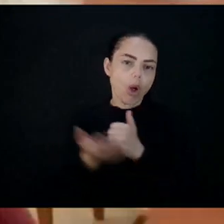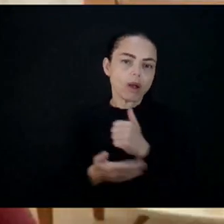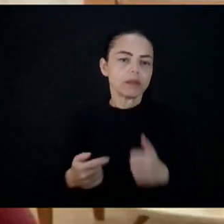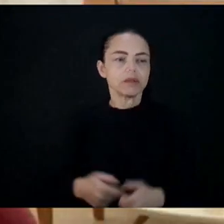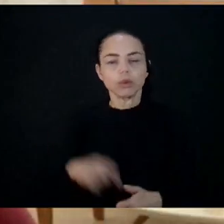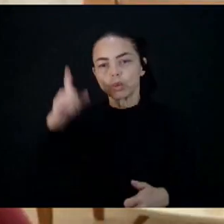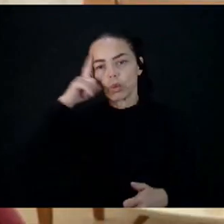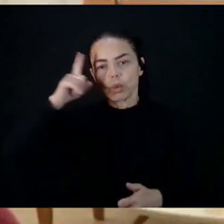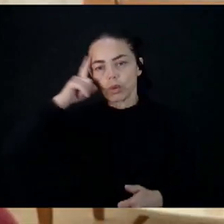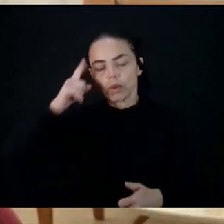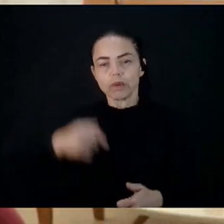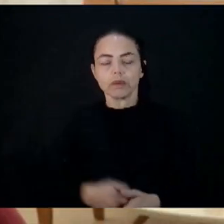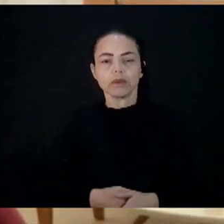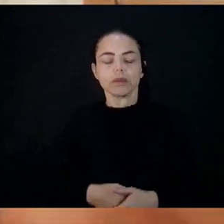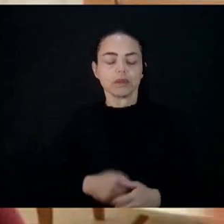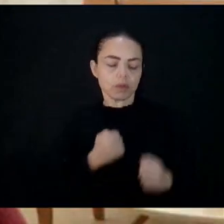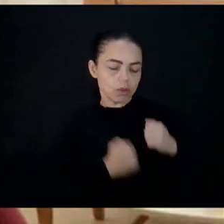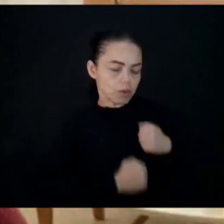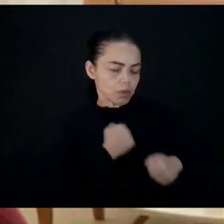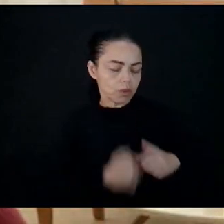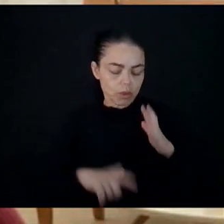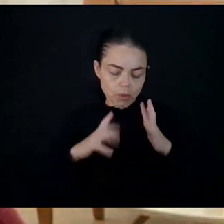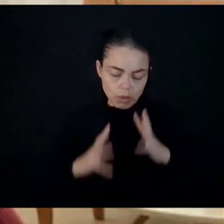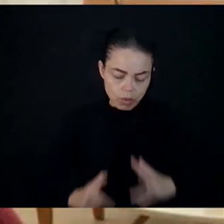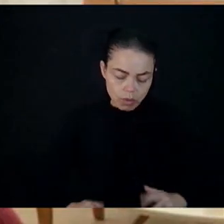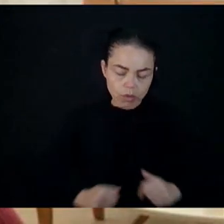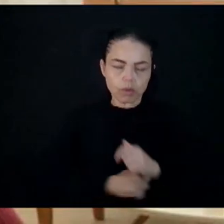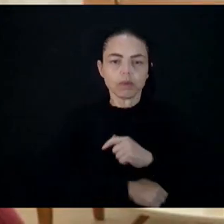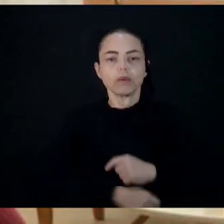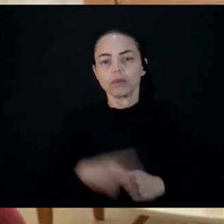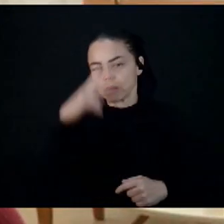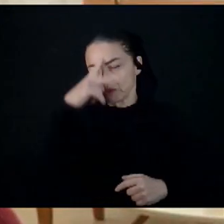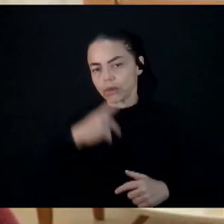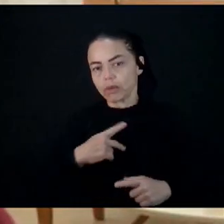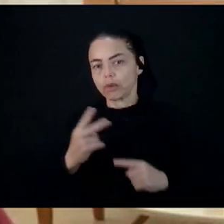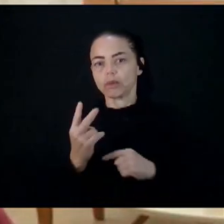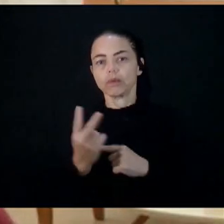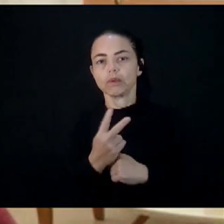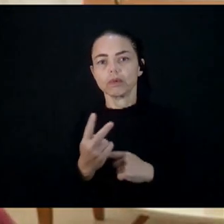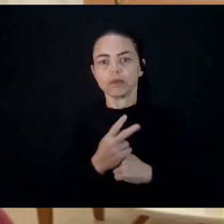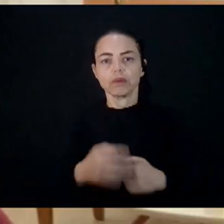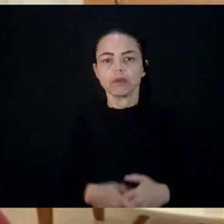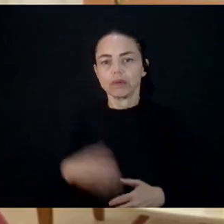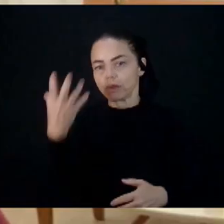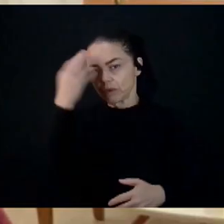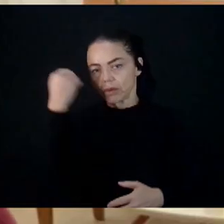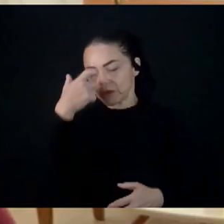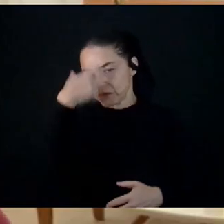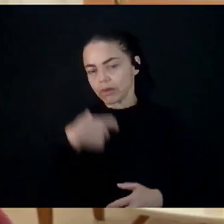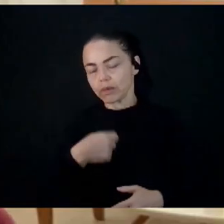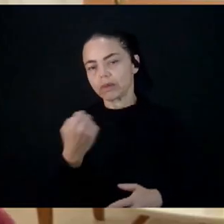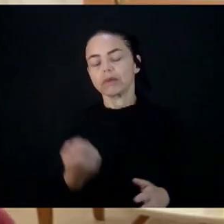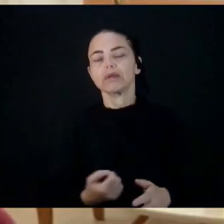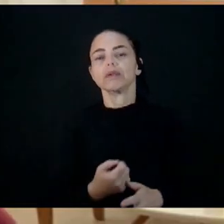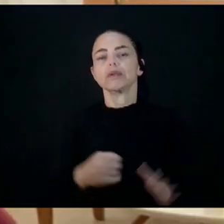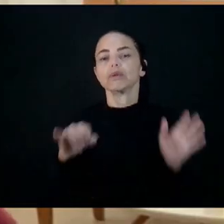rotinas, de asseios, de autocuidado, você esquece quem você é.